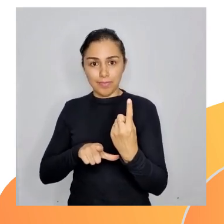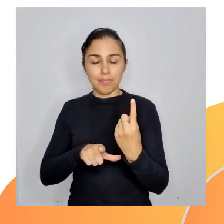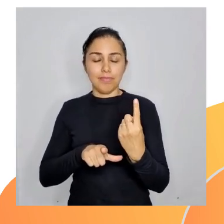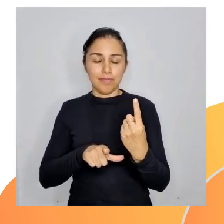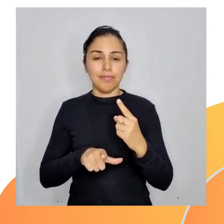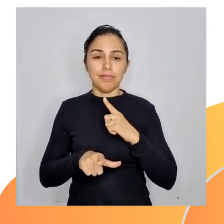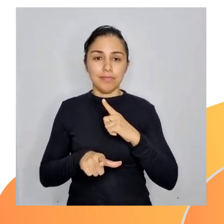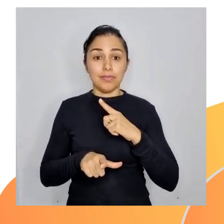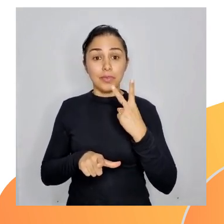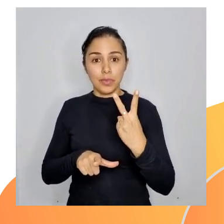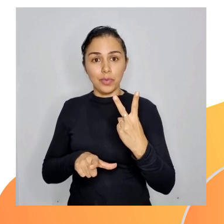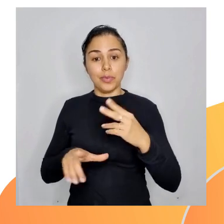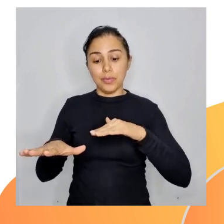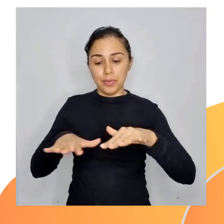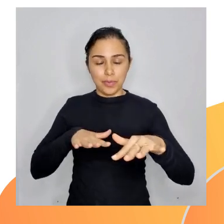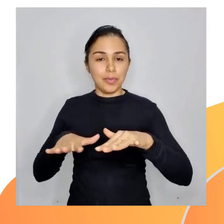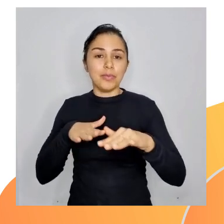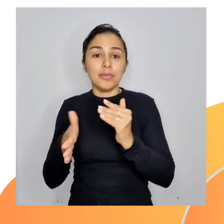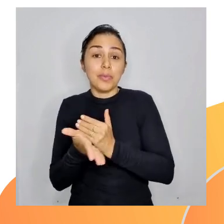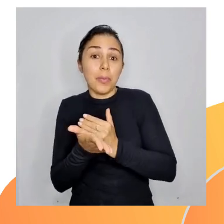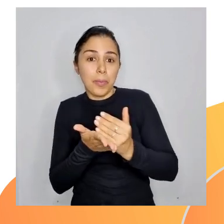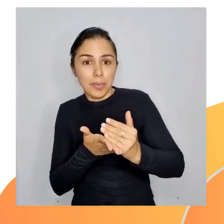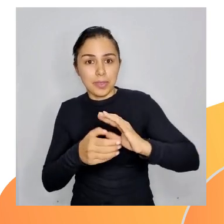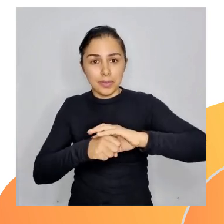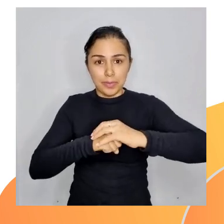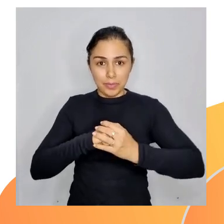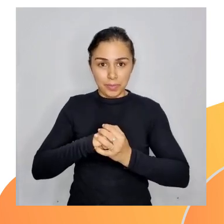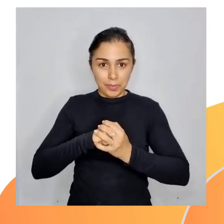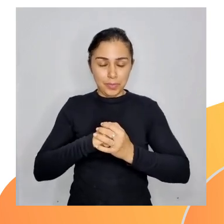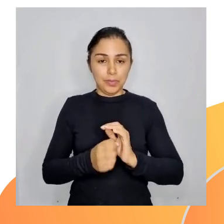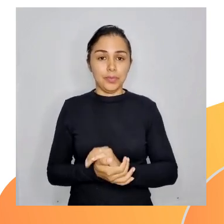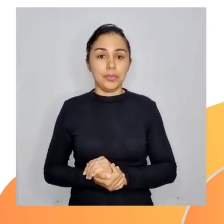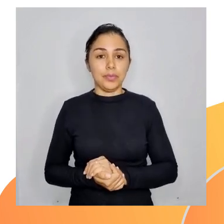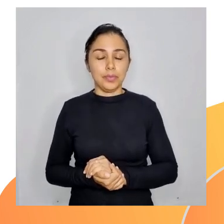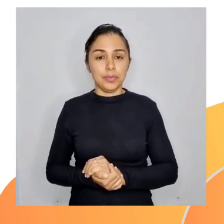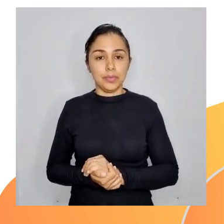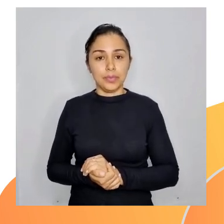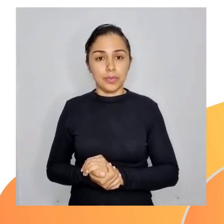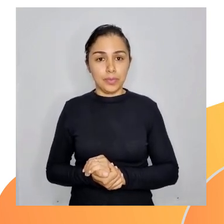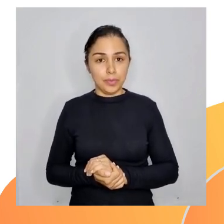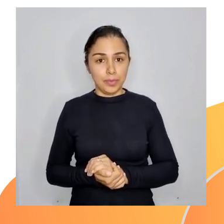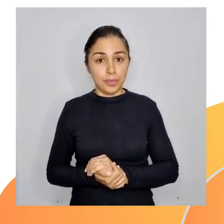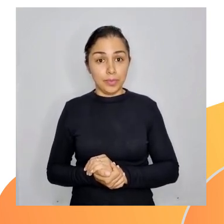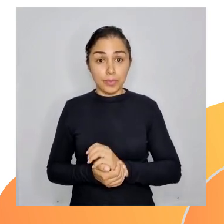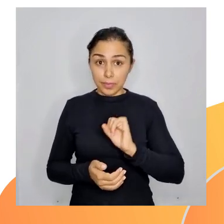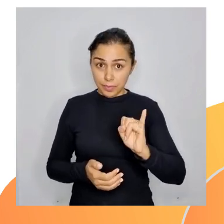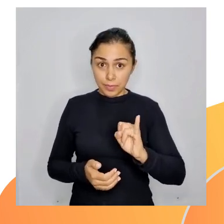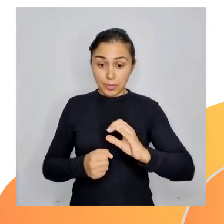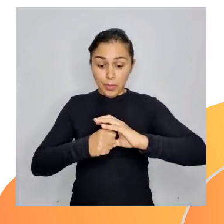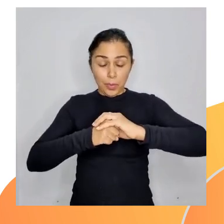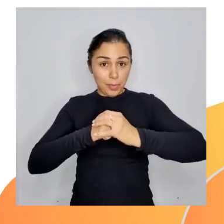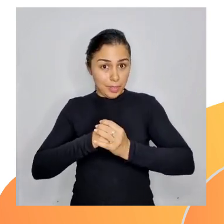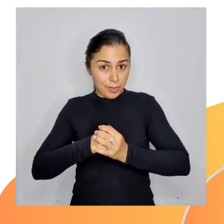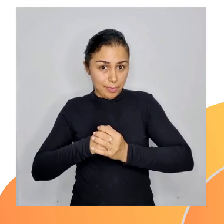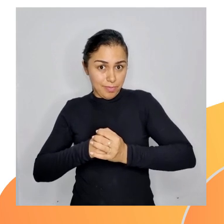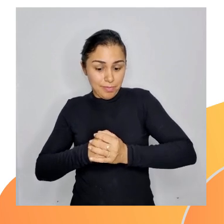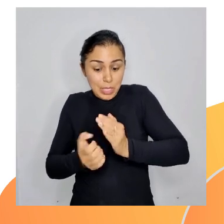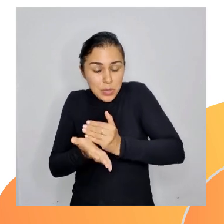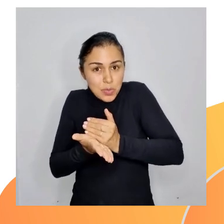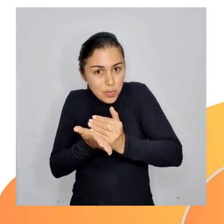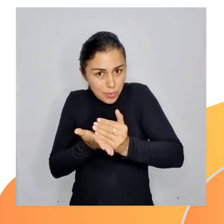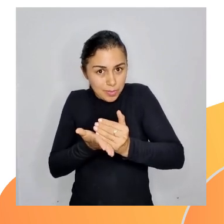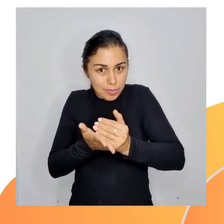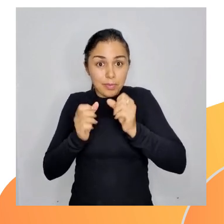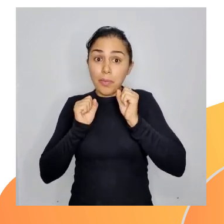temos 2 diferentes movimentos iniciais do peão. Na primeira casa, quando ele está na primeira casa, ele